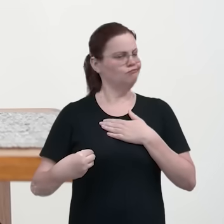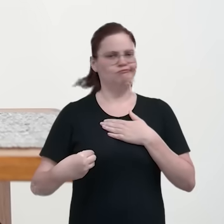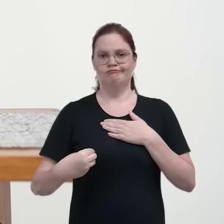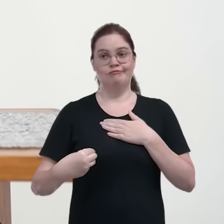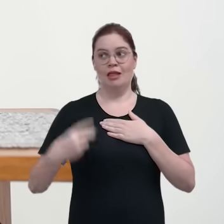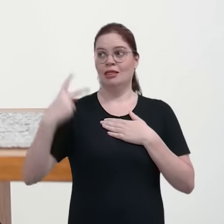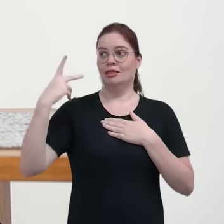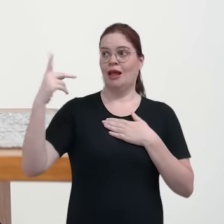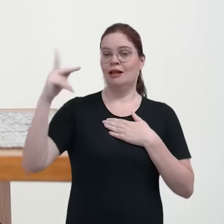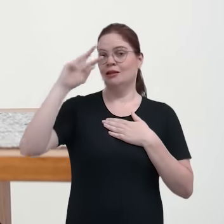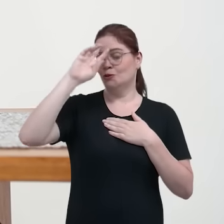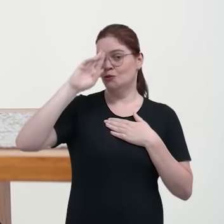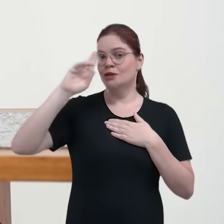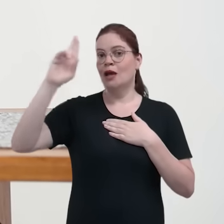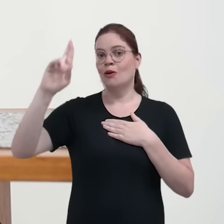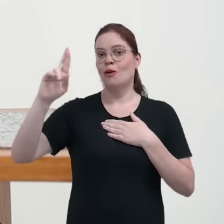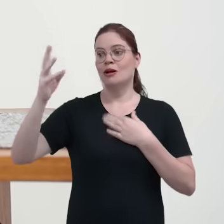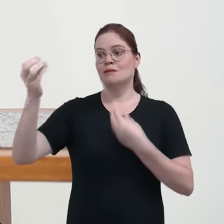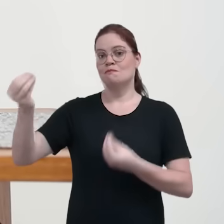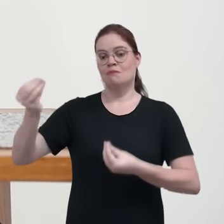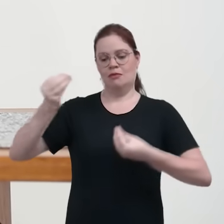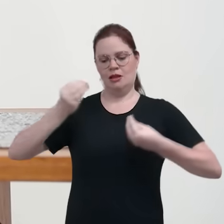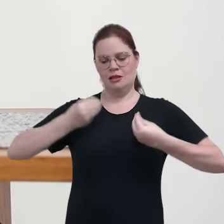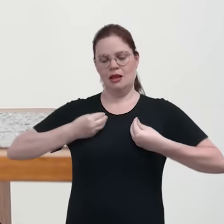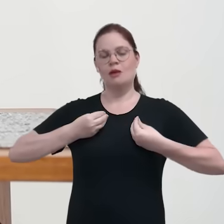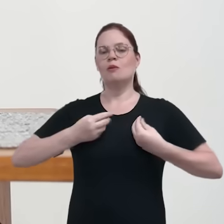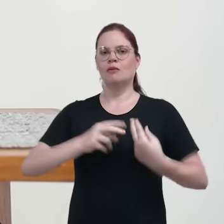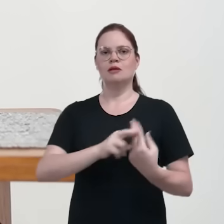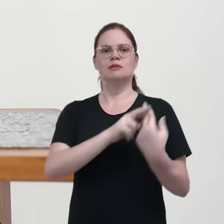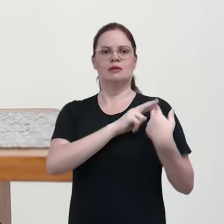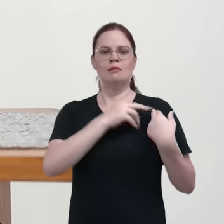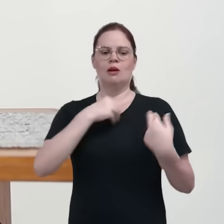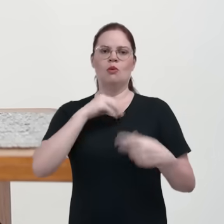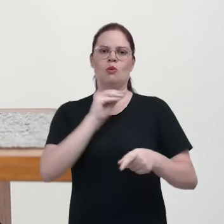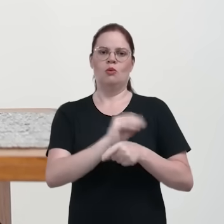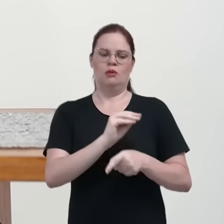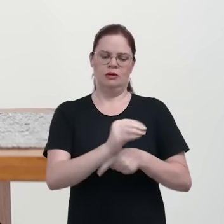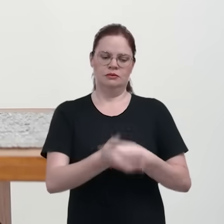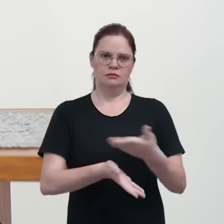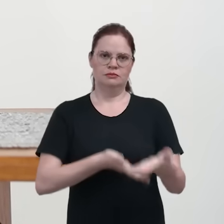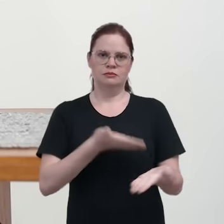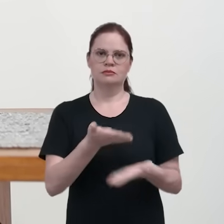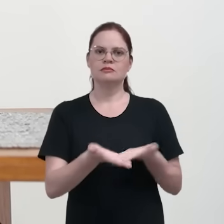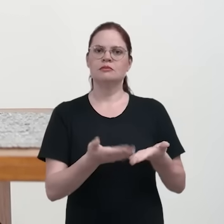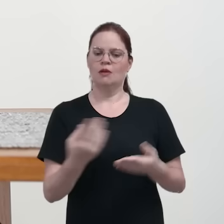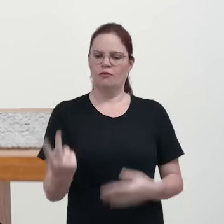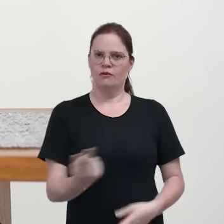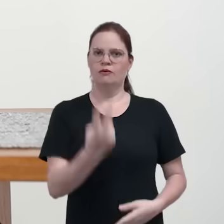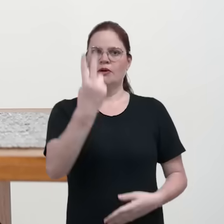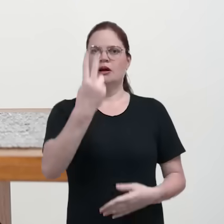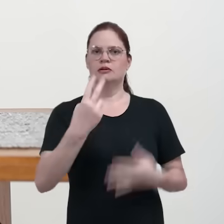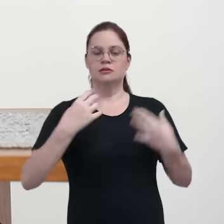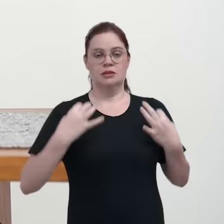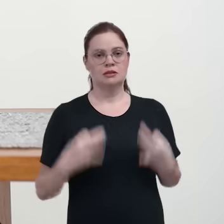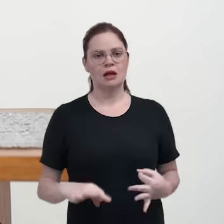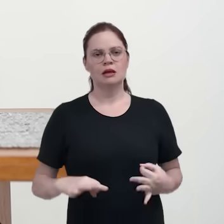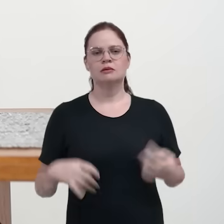Senhor. Os filhos precisam de ser tratados com o valor que eles